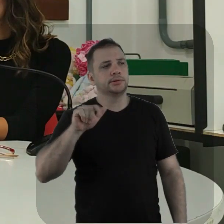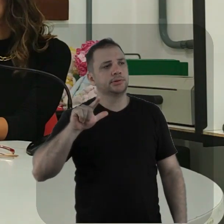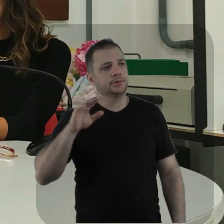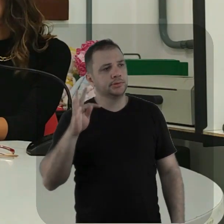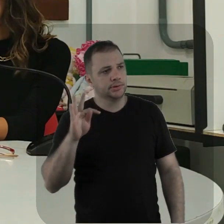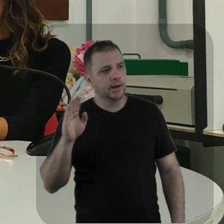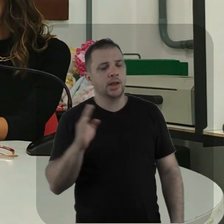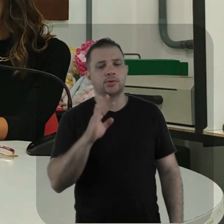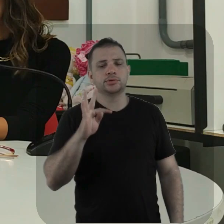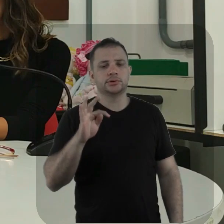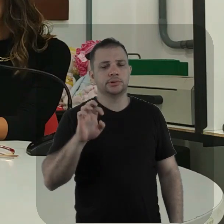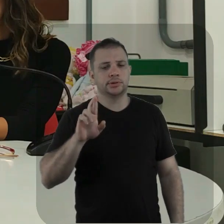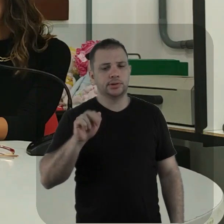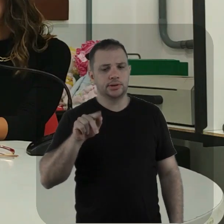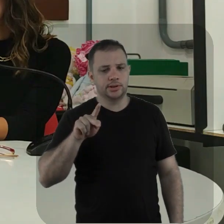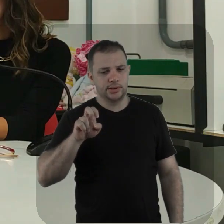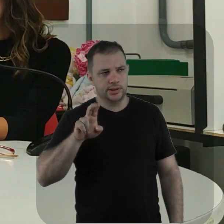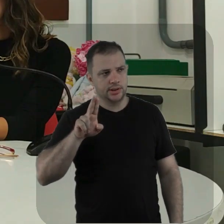em relação